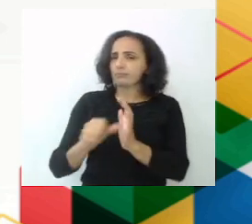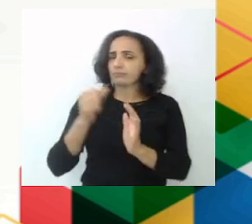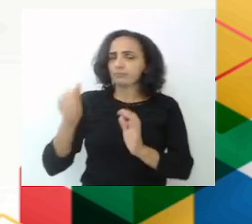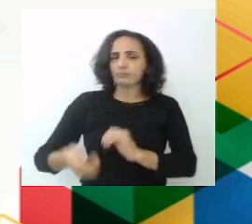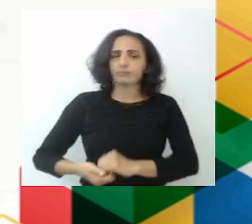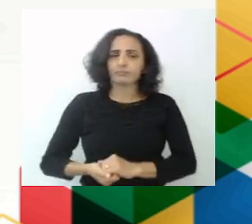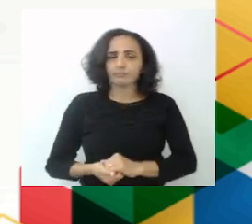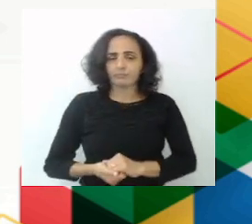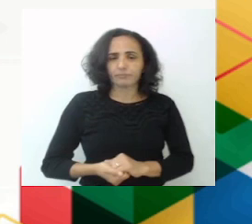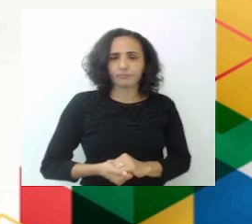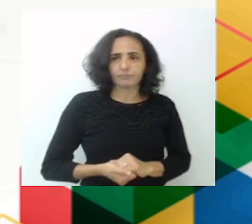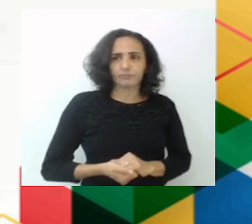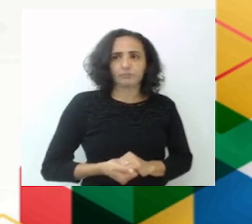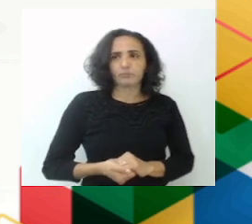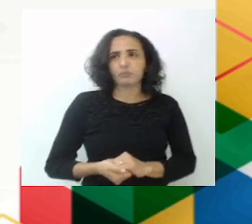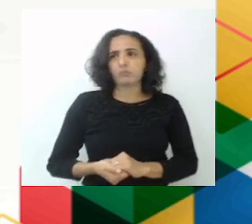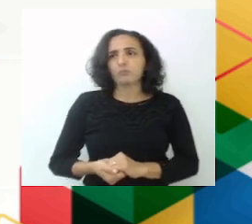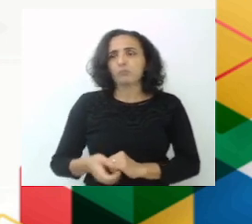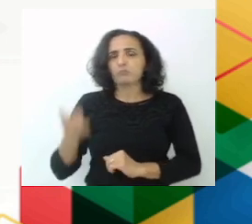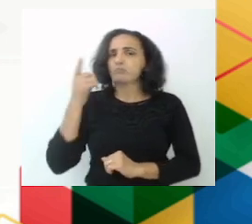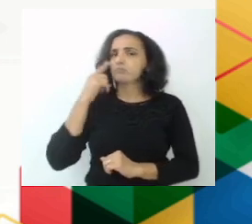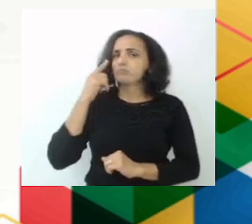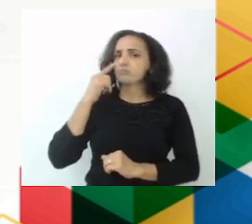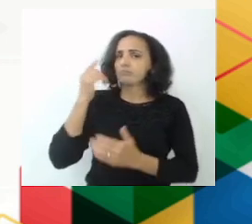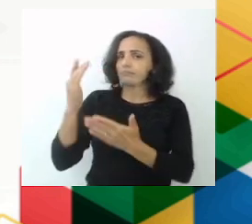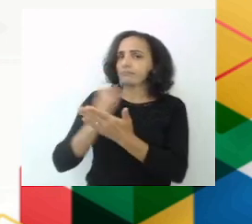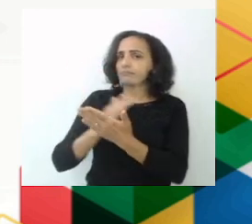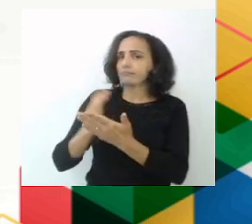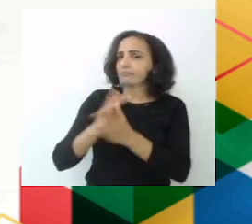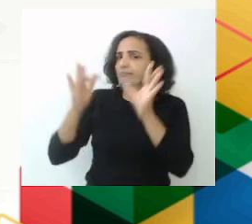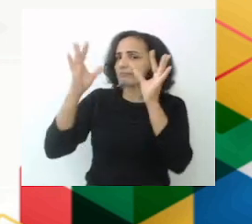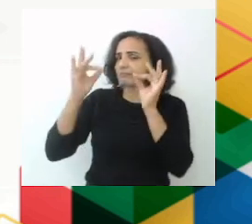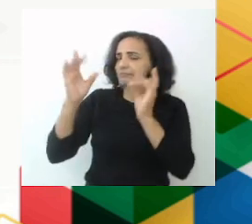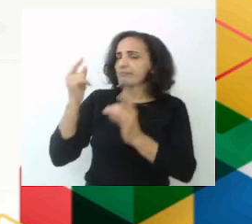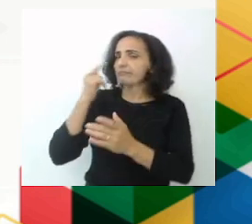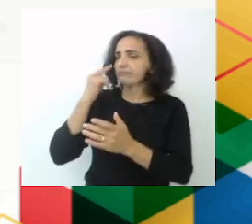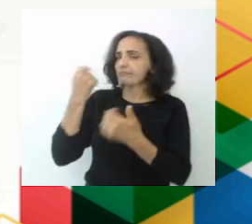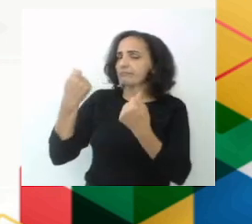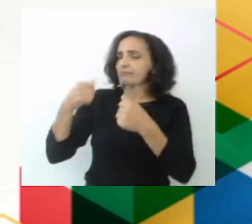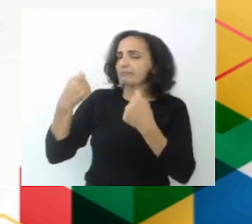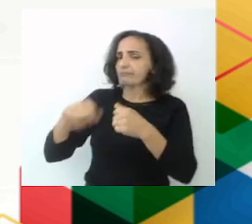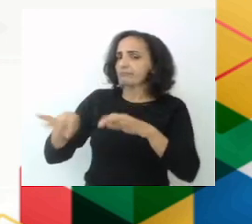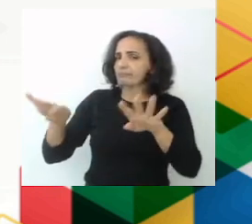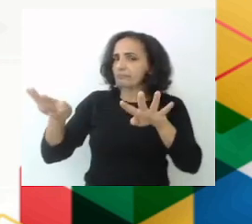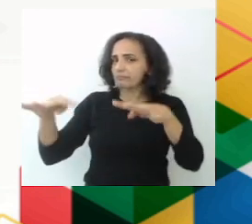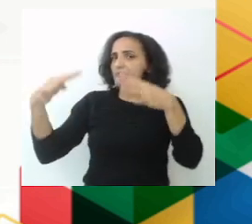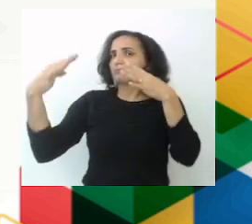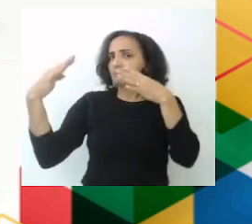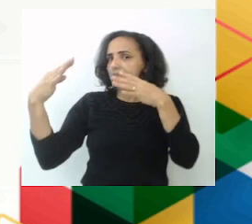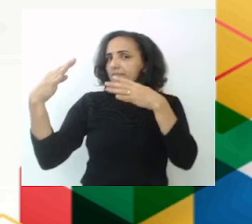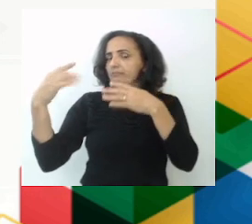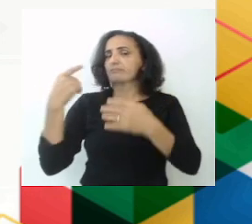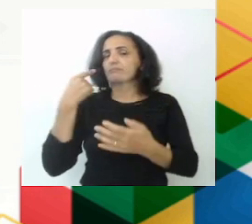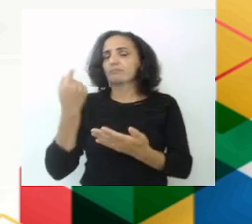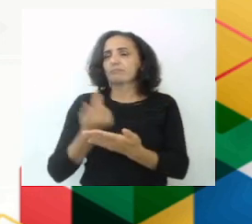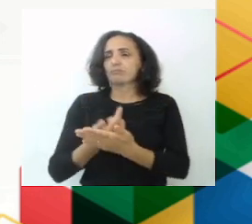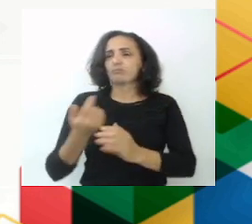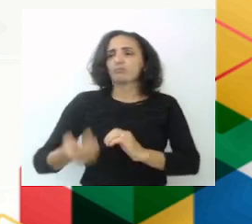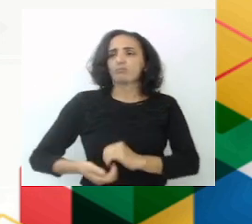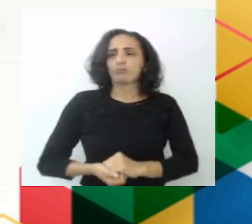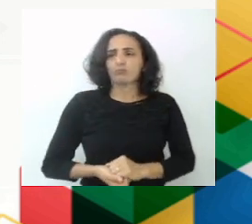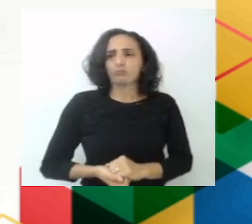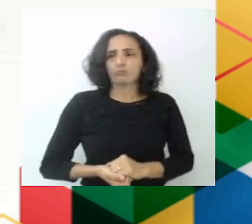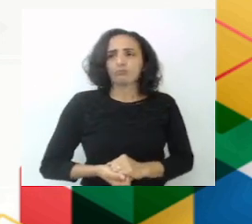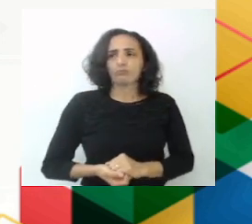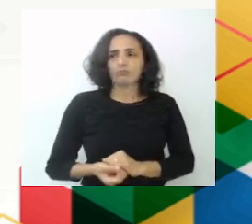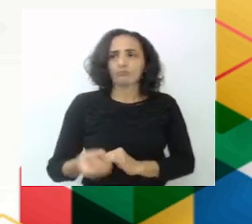segundo ponto é menos 2 e 3. Menos 2 está por aqui. Menos 2 aqui, ó.